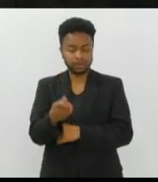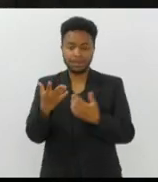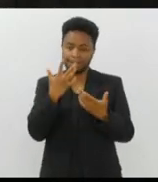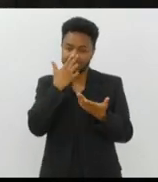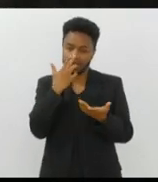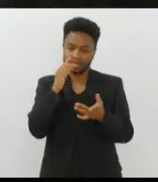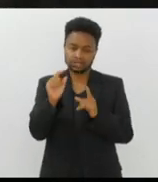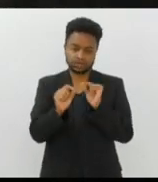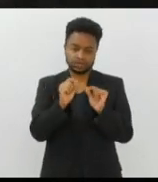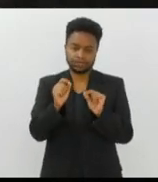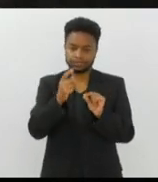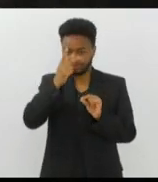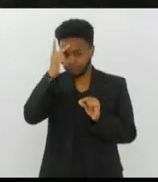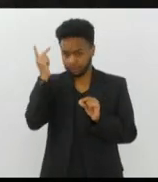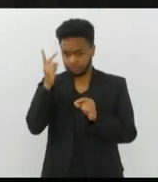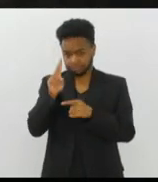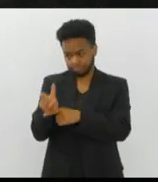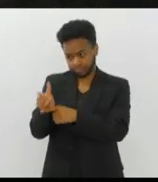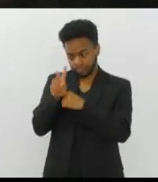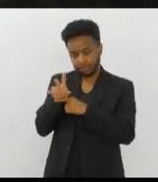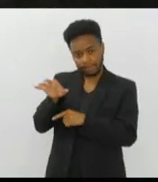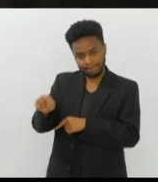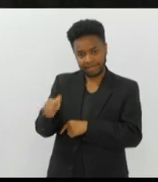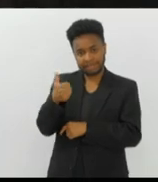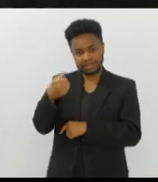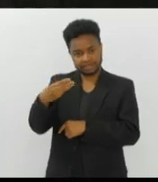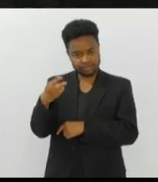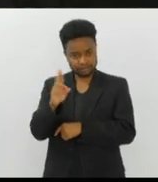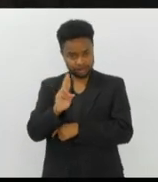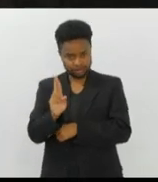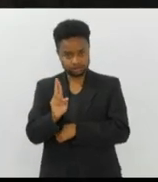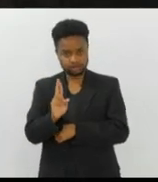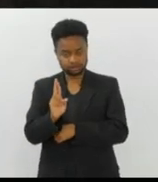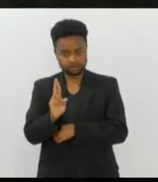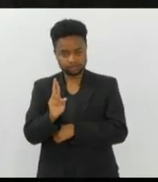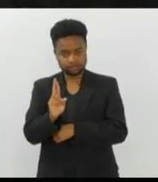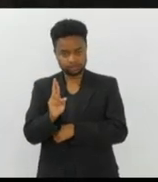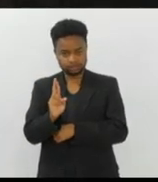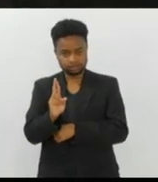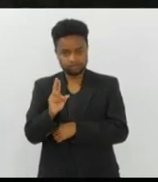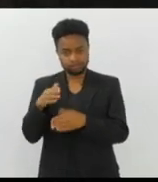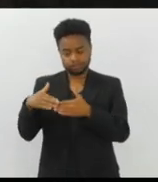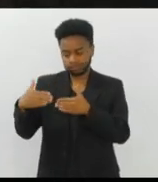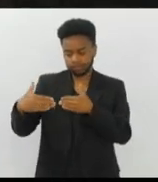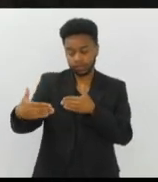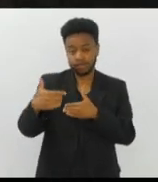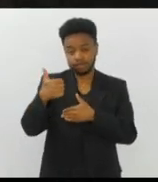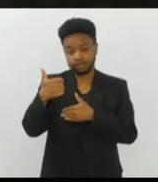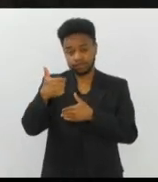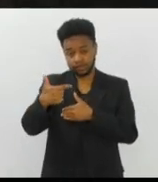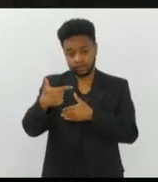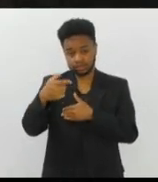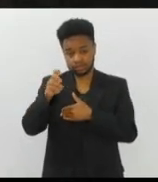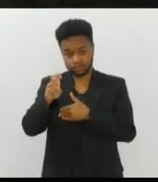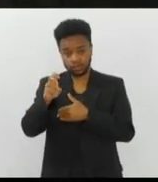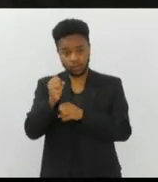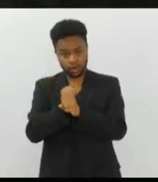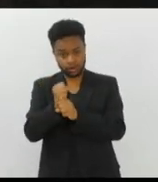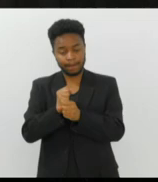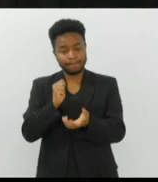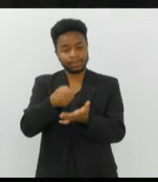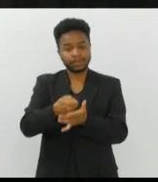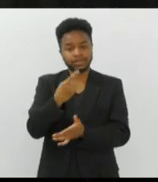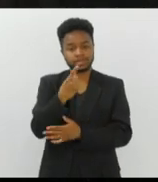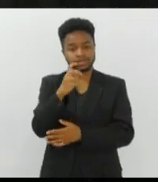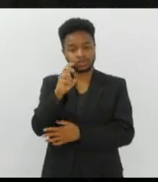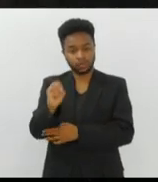de alguém, Lucinha, pegasse um empréstimo de 13 reais, ao longo de 25 anos pagasse 150 reais e ainda